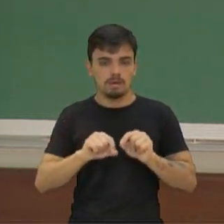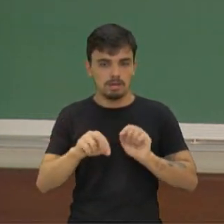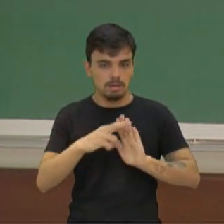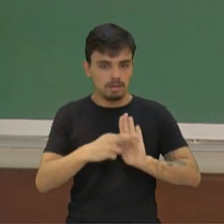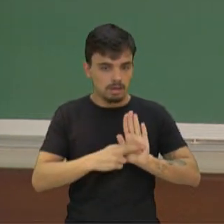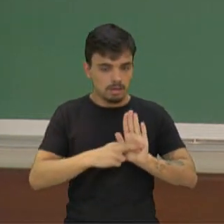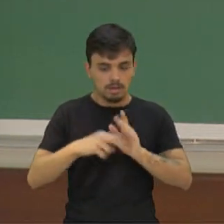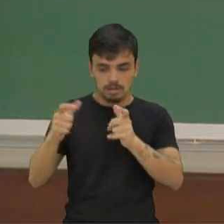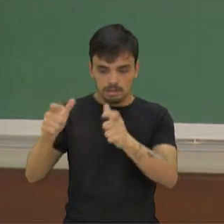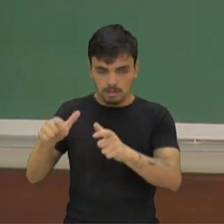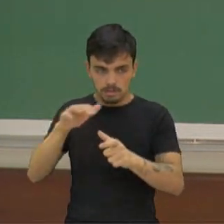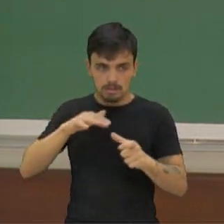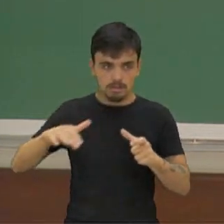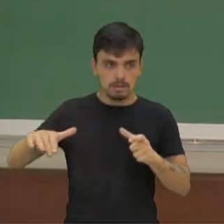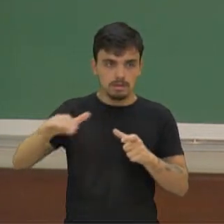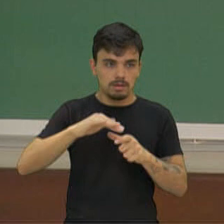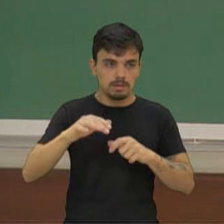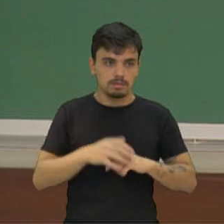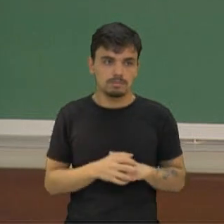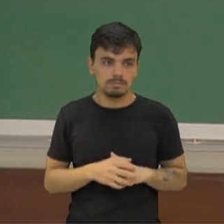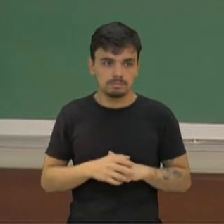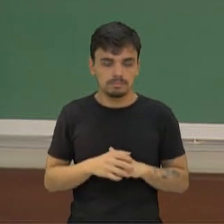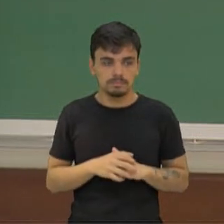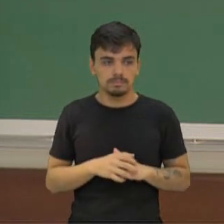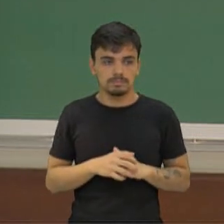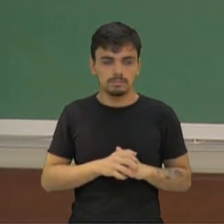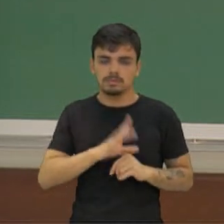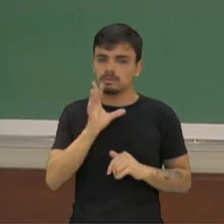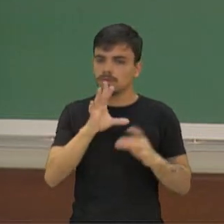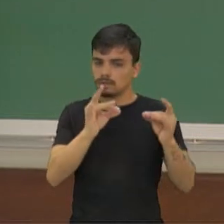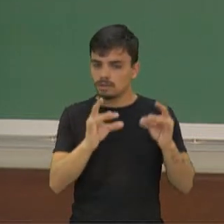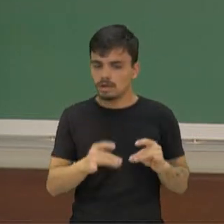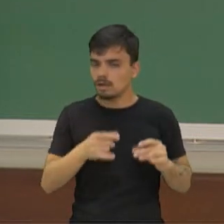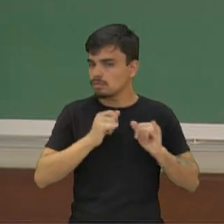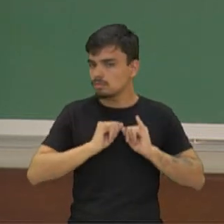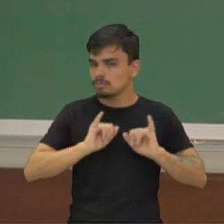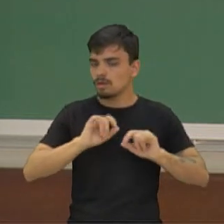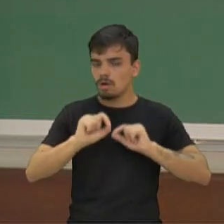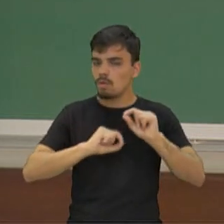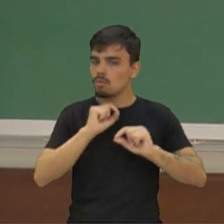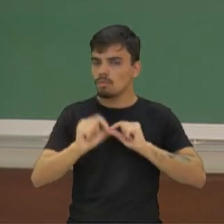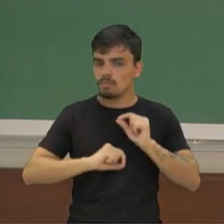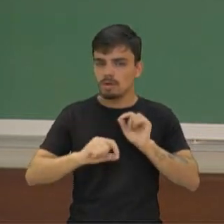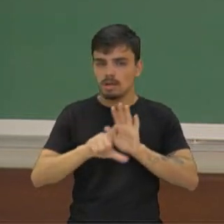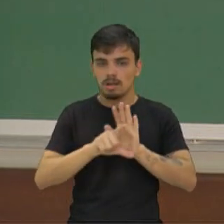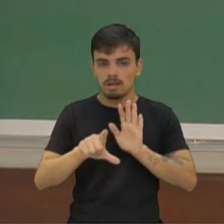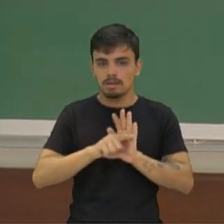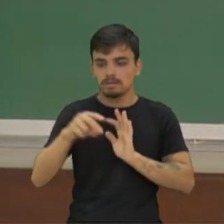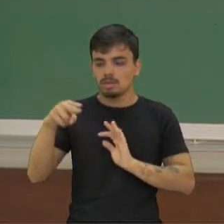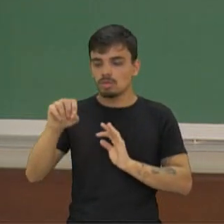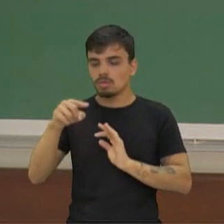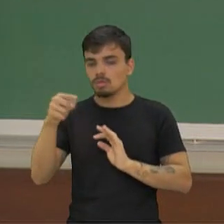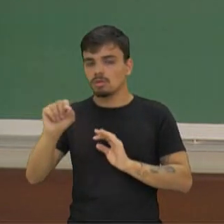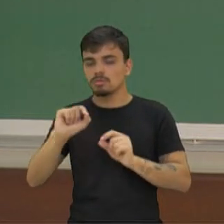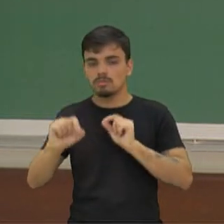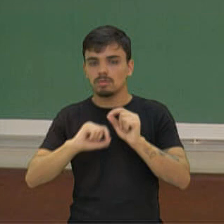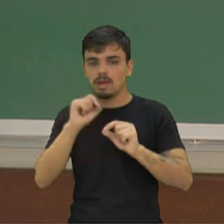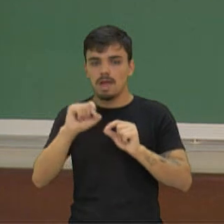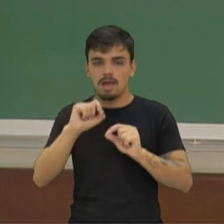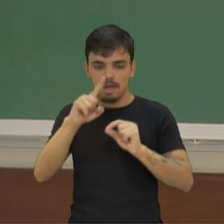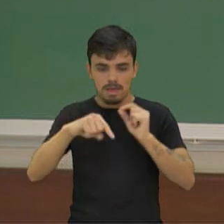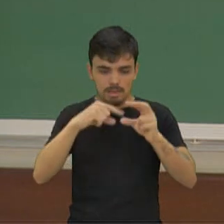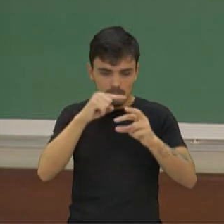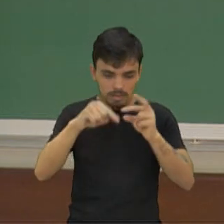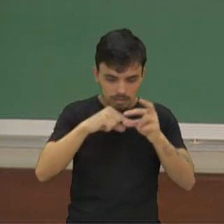Tá? Um detalhe que eu não falei, que é importante falar, é que na lei dos nós, é nó porque a gente emendava